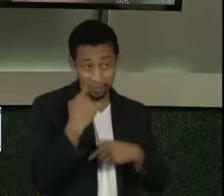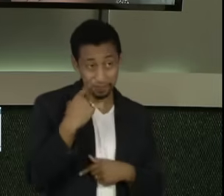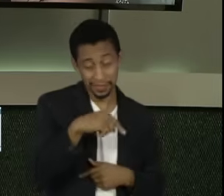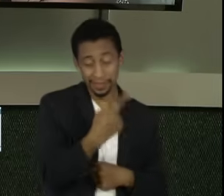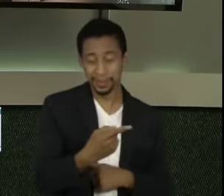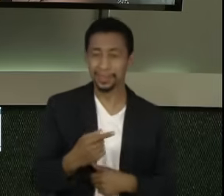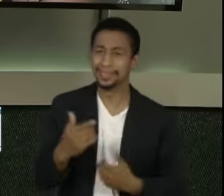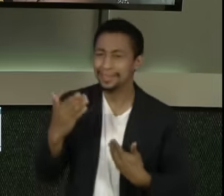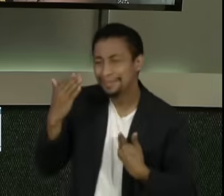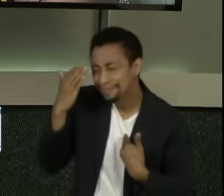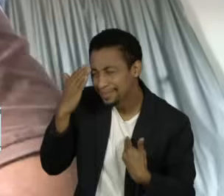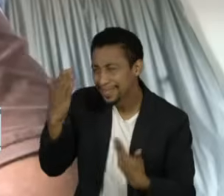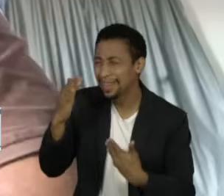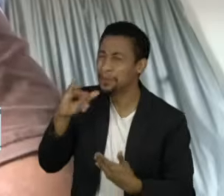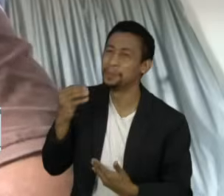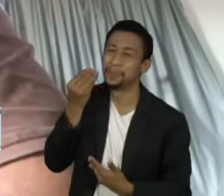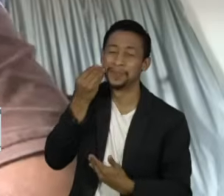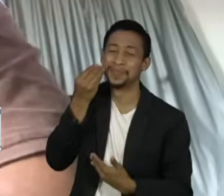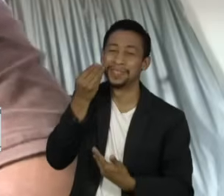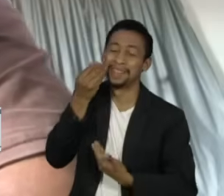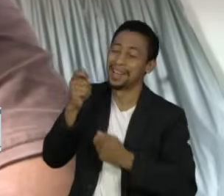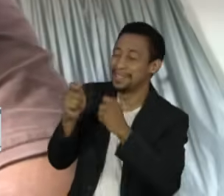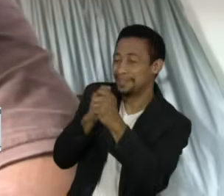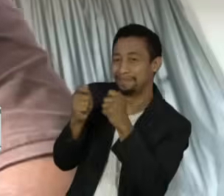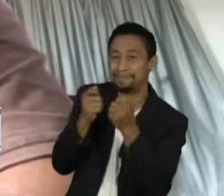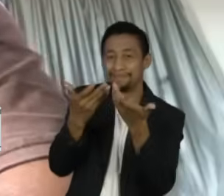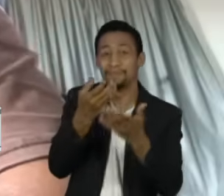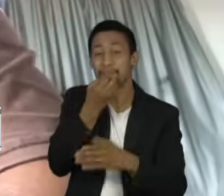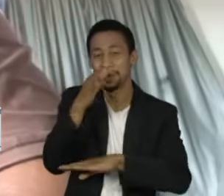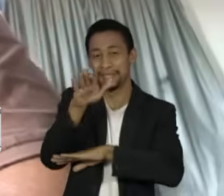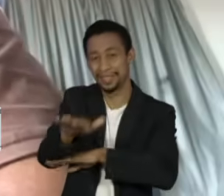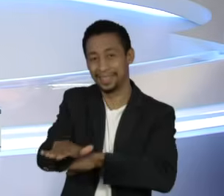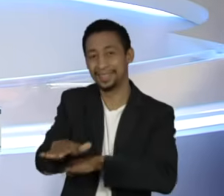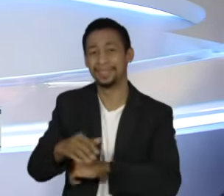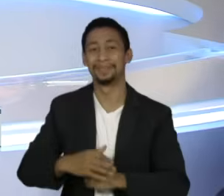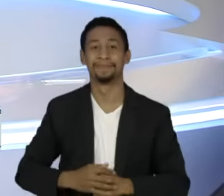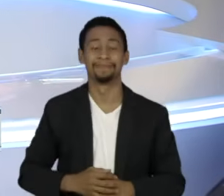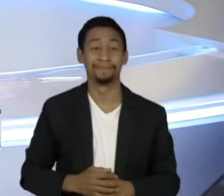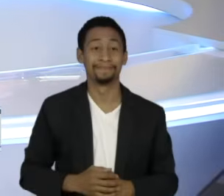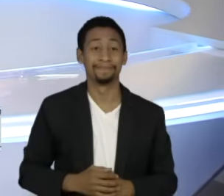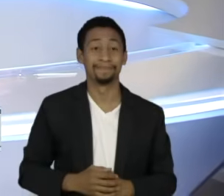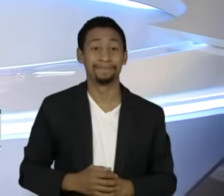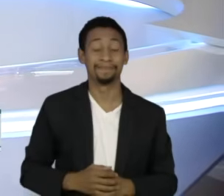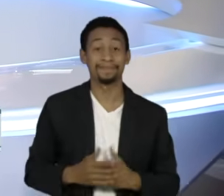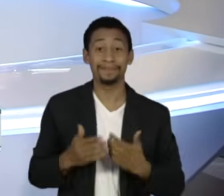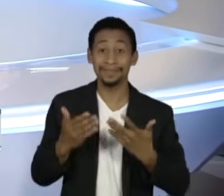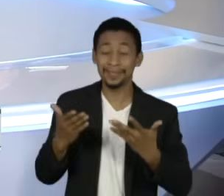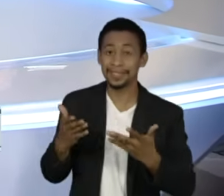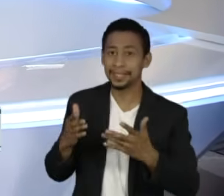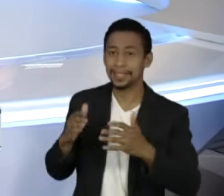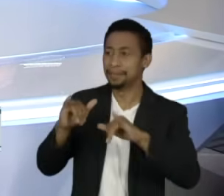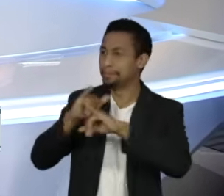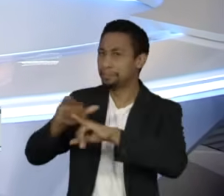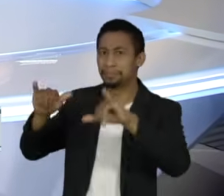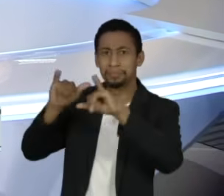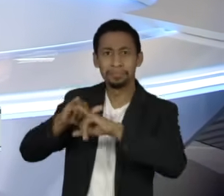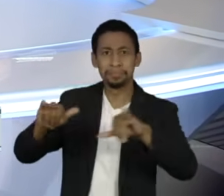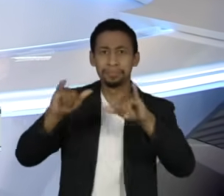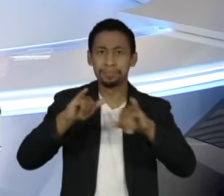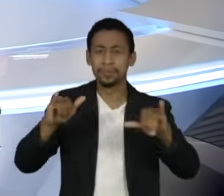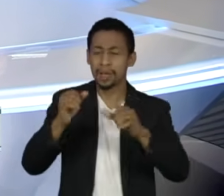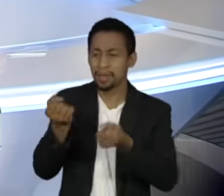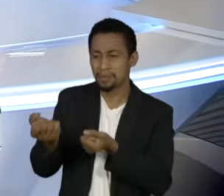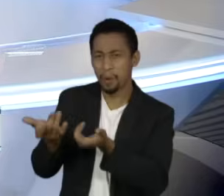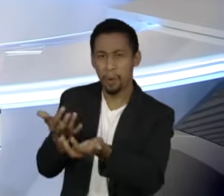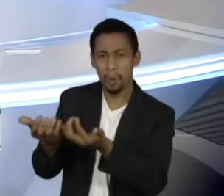agradeço aí a oportunidade, obrigado, um beijo aí a todos, boa tarde aí. E em meio a tantas notícias de queimadas,